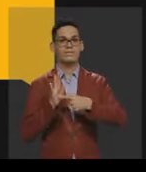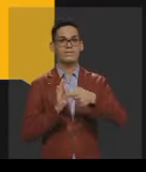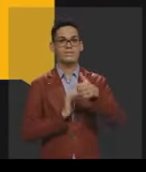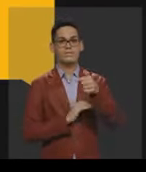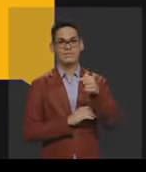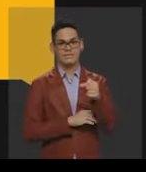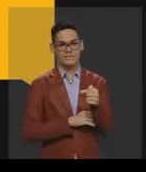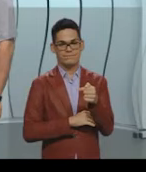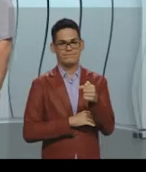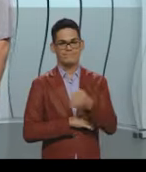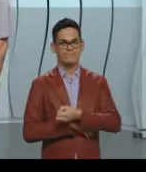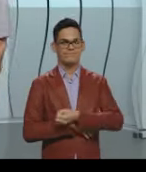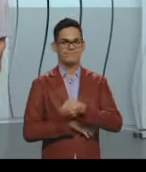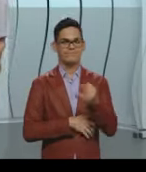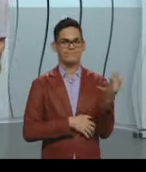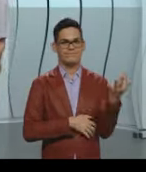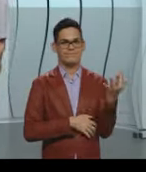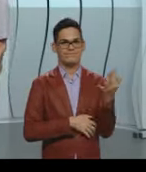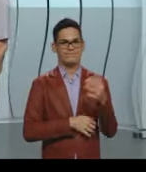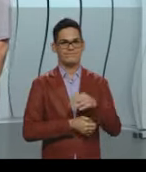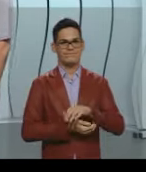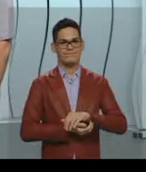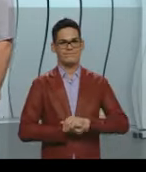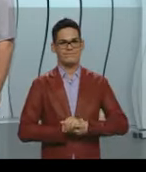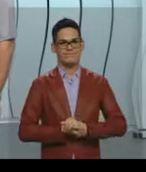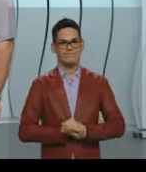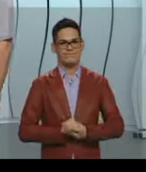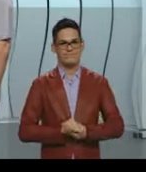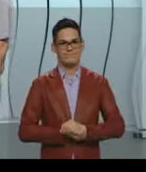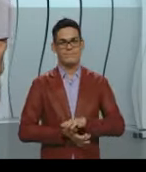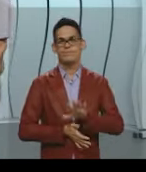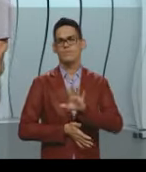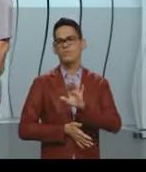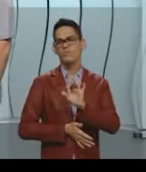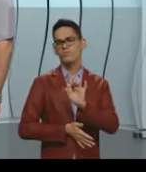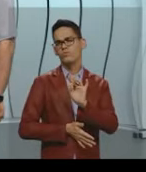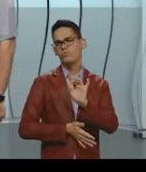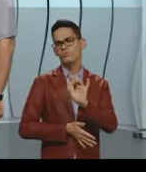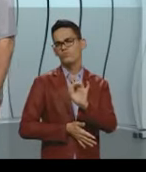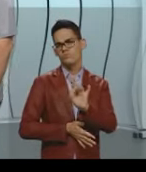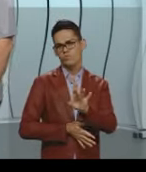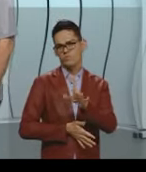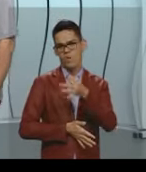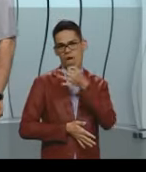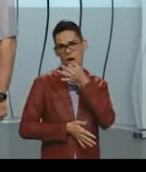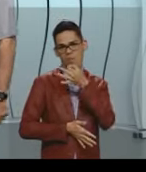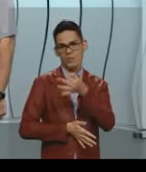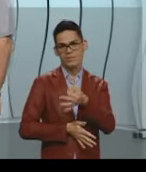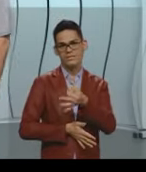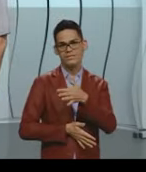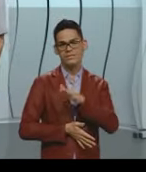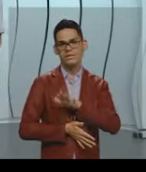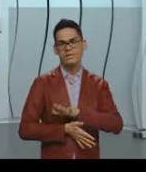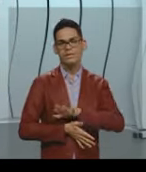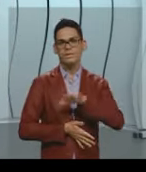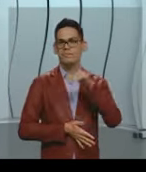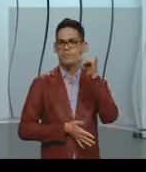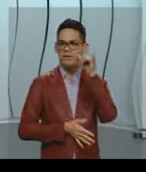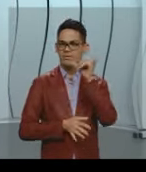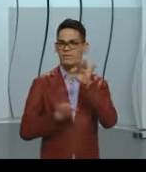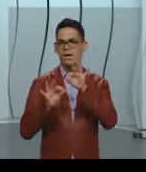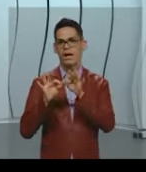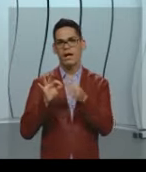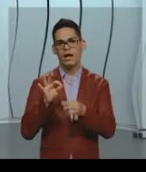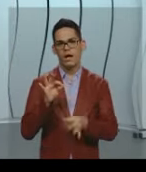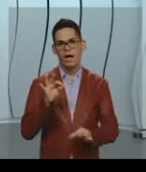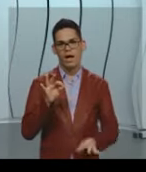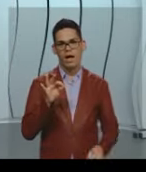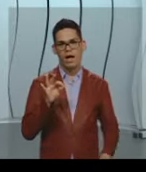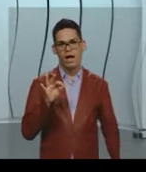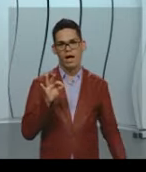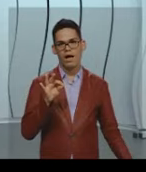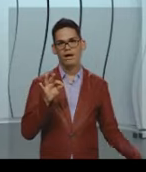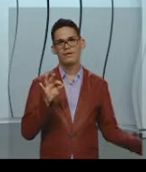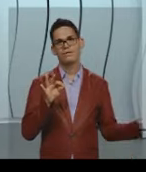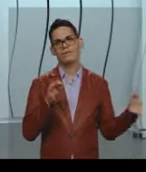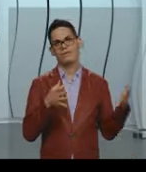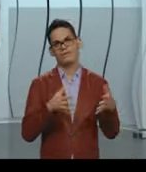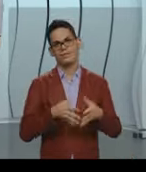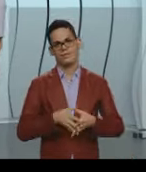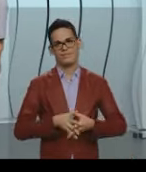número de parcelas. Então é só uma dica importante aí para não ter que fazer aquele tanto de somas,